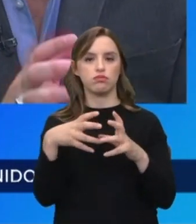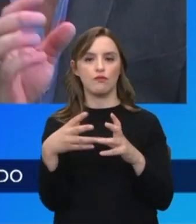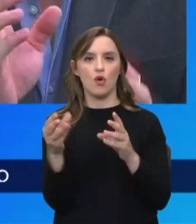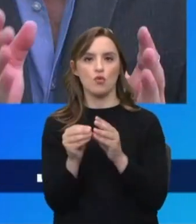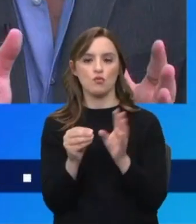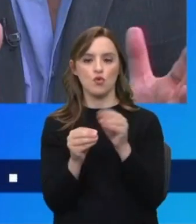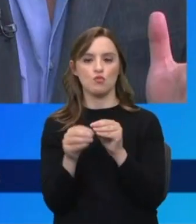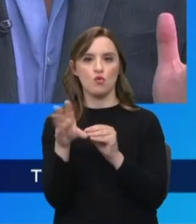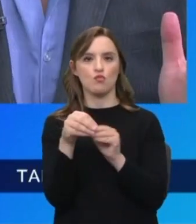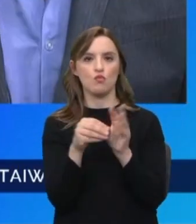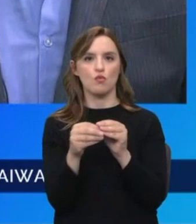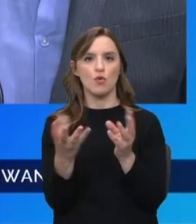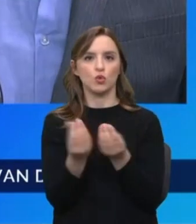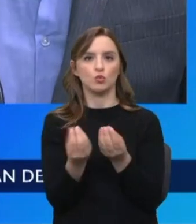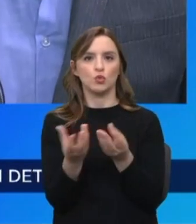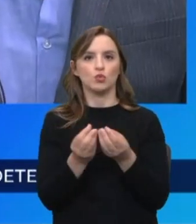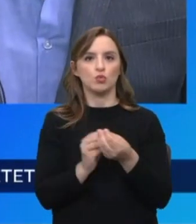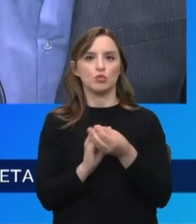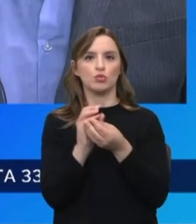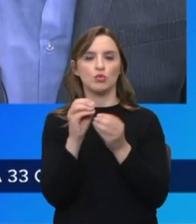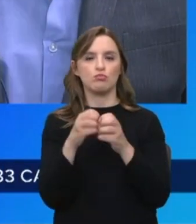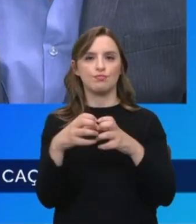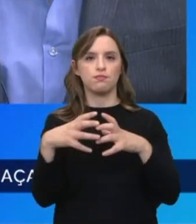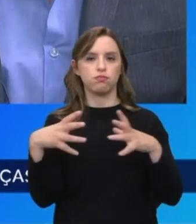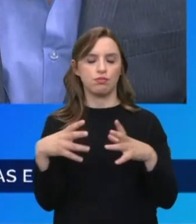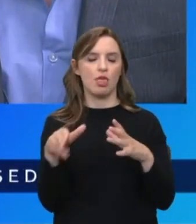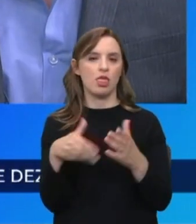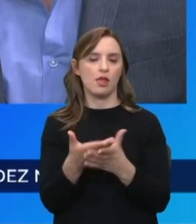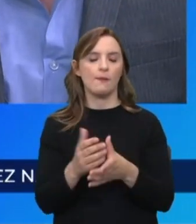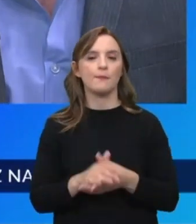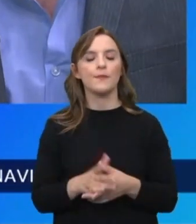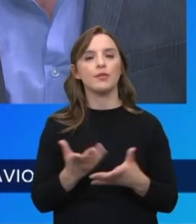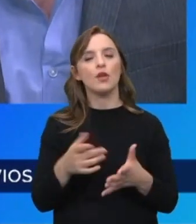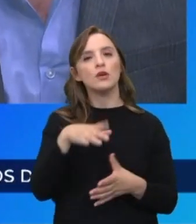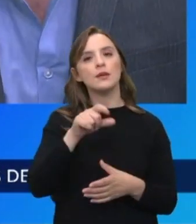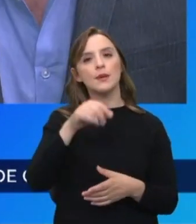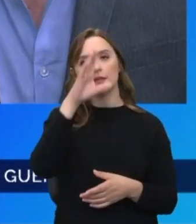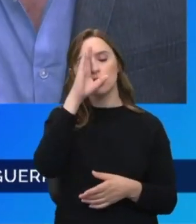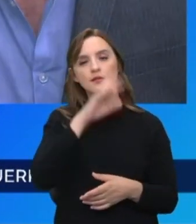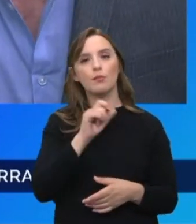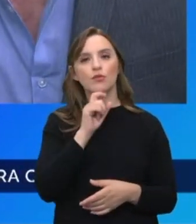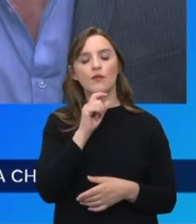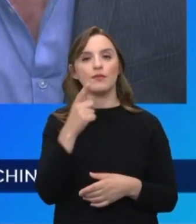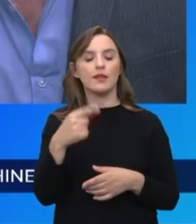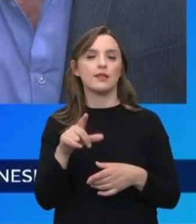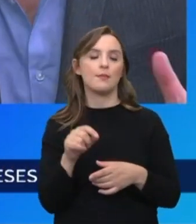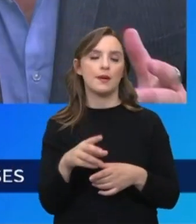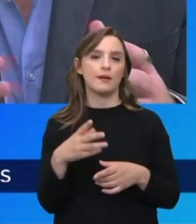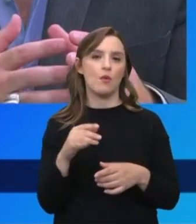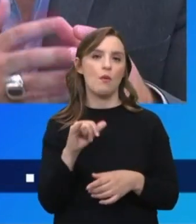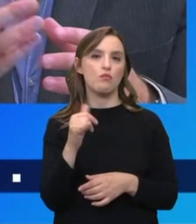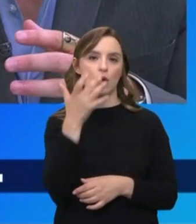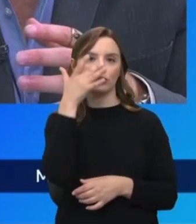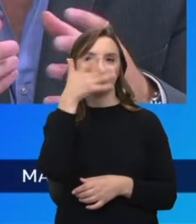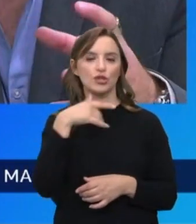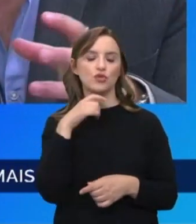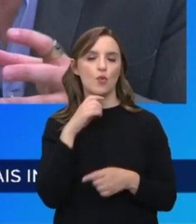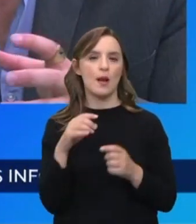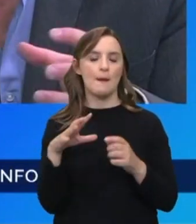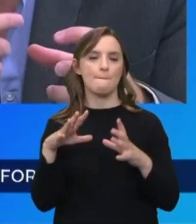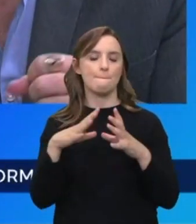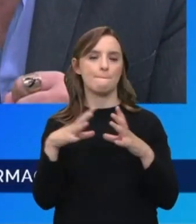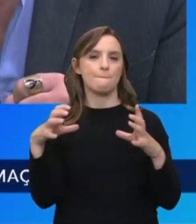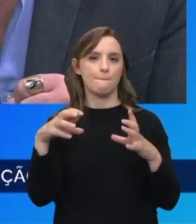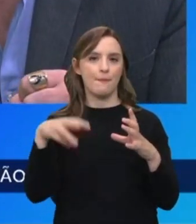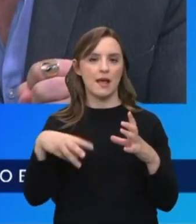outros. Nós também sabemos que provavelmente existe aqui buracos negros de massa intermédia, com algumas centenas ou milhares